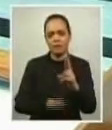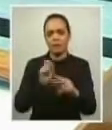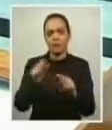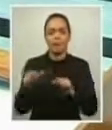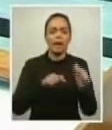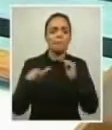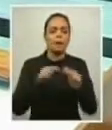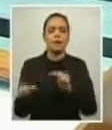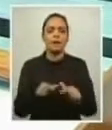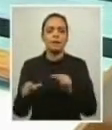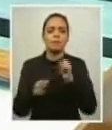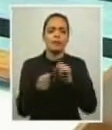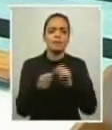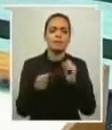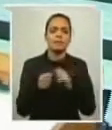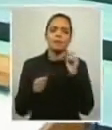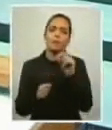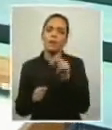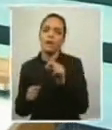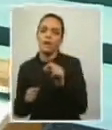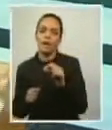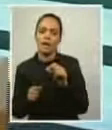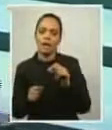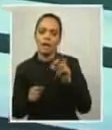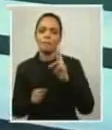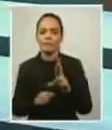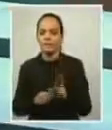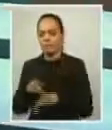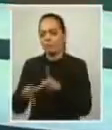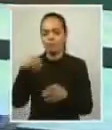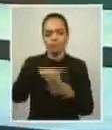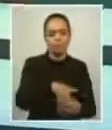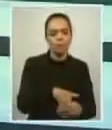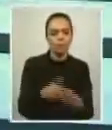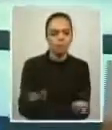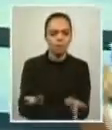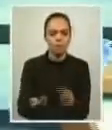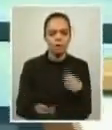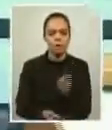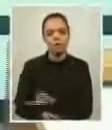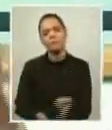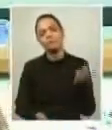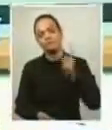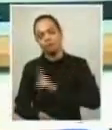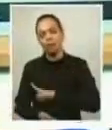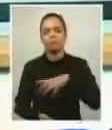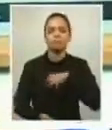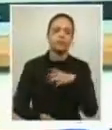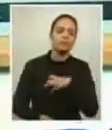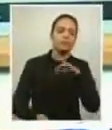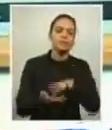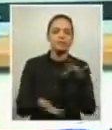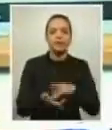para fazer algo em relação a quem lhe deu a representação aí a gente volta aos sentidos originais de